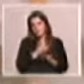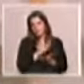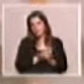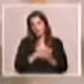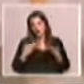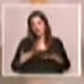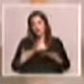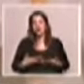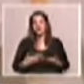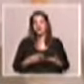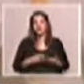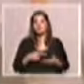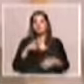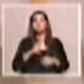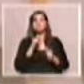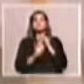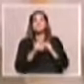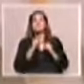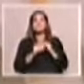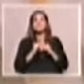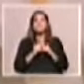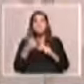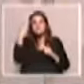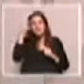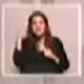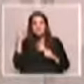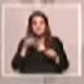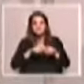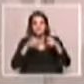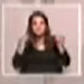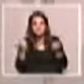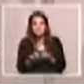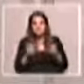hoje, fracioná-lo, embrulhá-lo num papel de alumínio